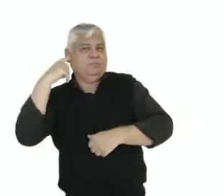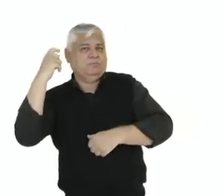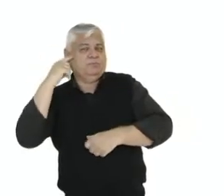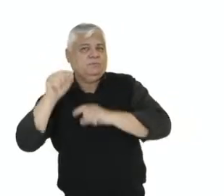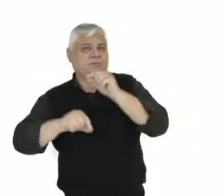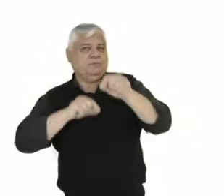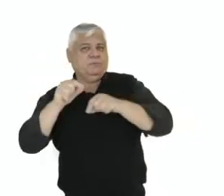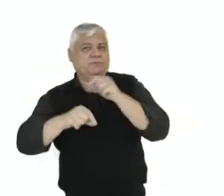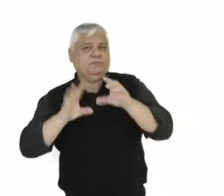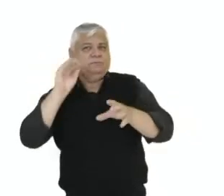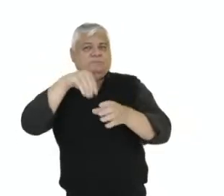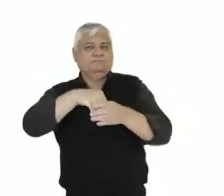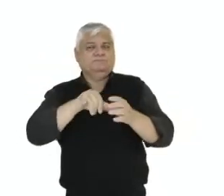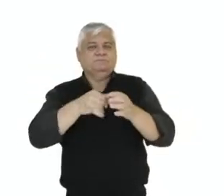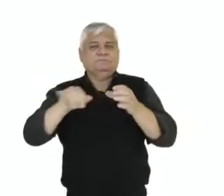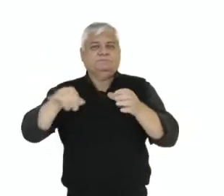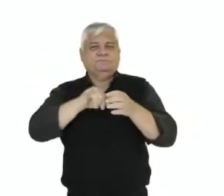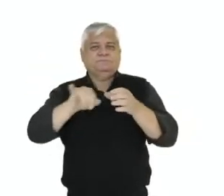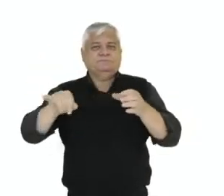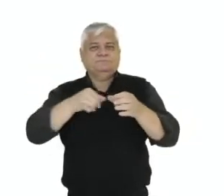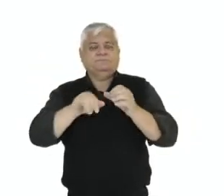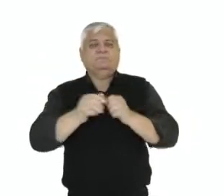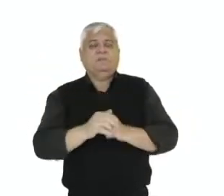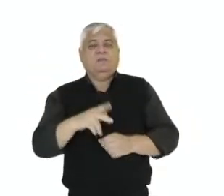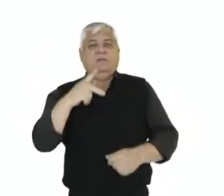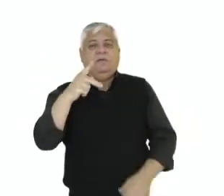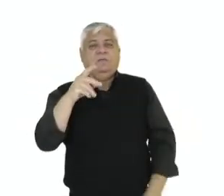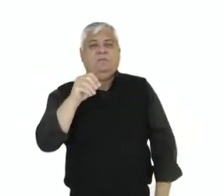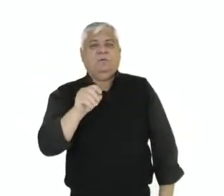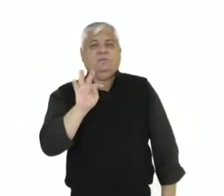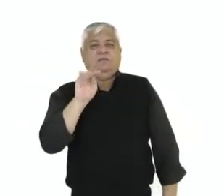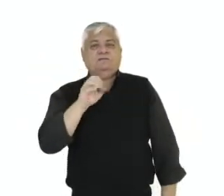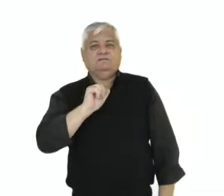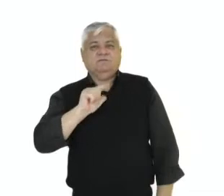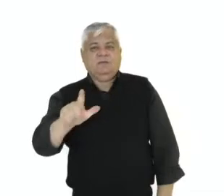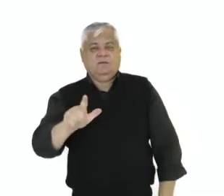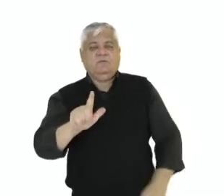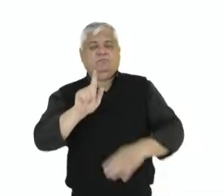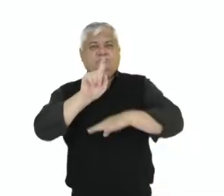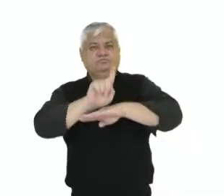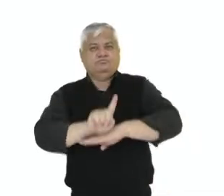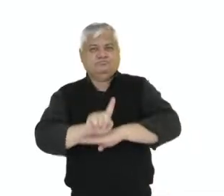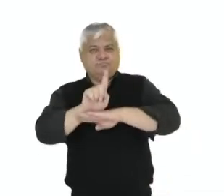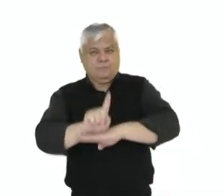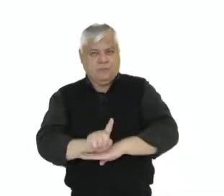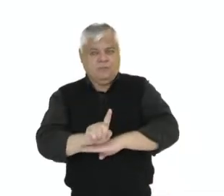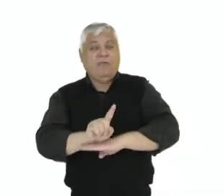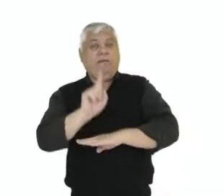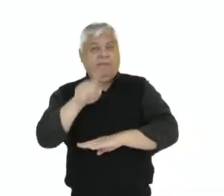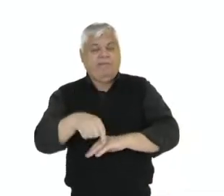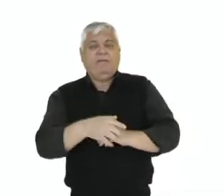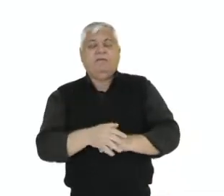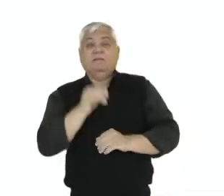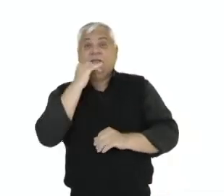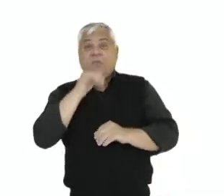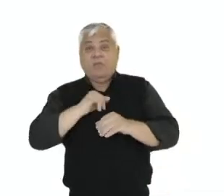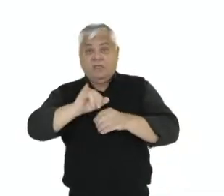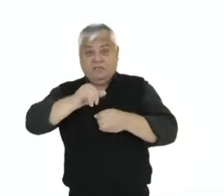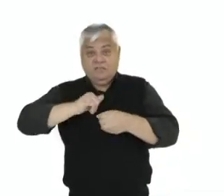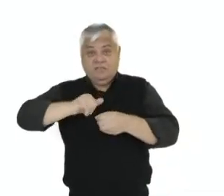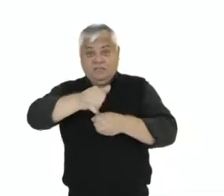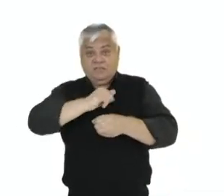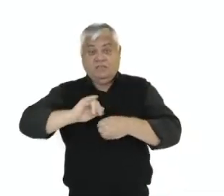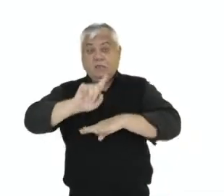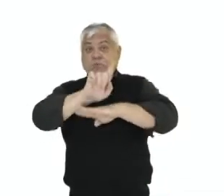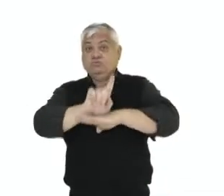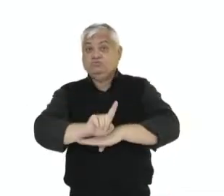é chamada de energia potencial gravitacional, queridos. Então vejam, é uma energia que está armazenada, uma energia que poderá